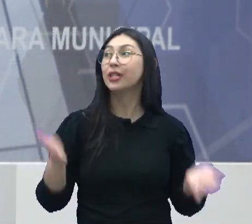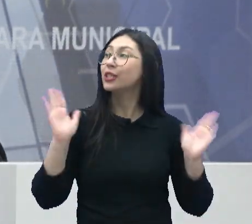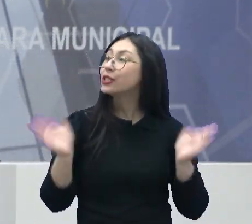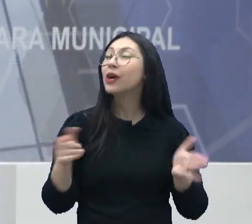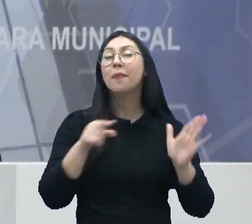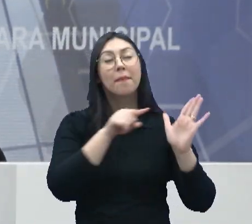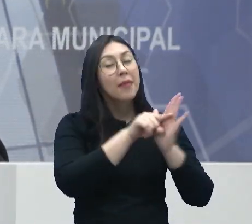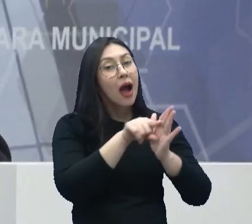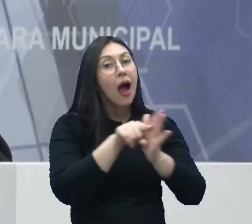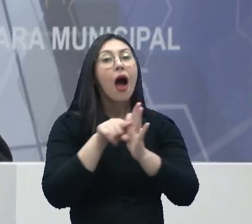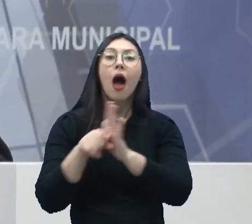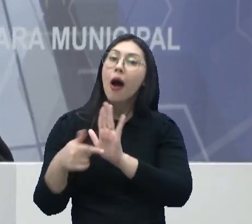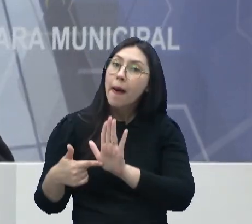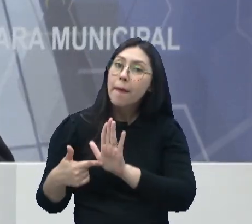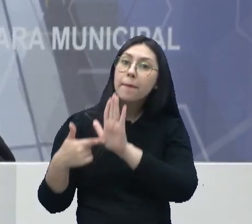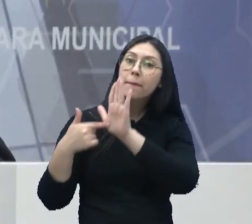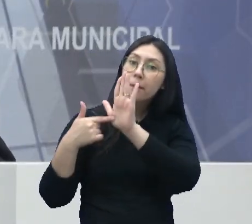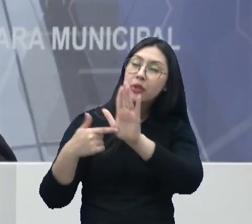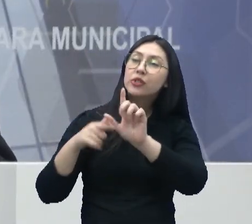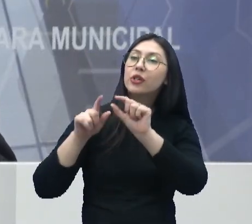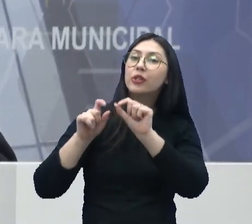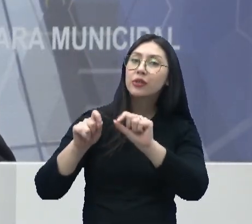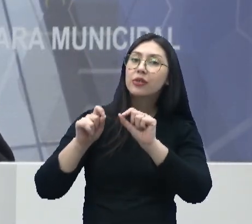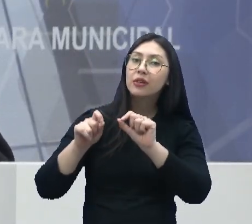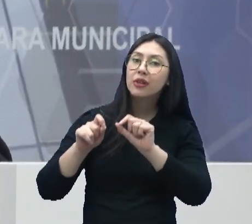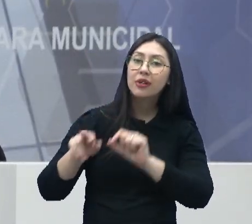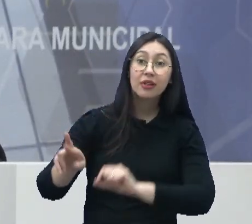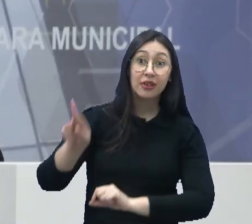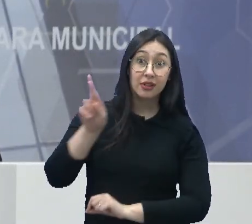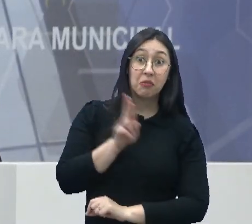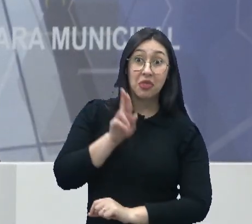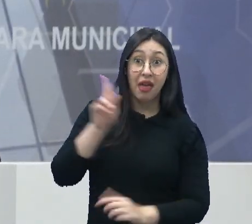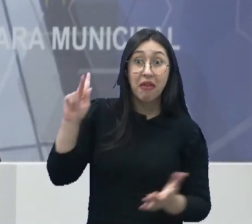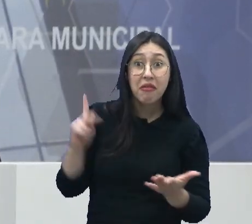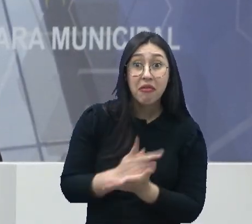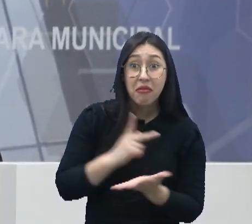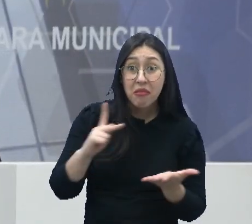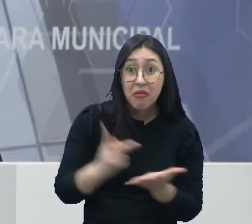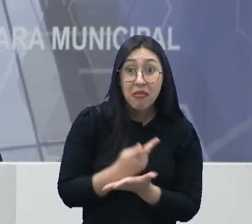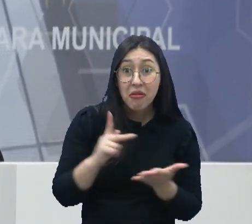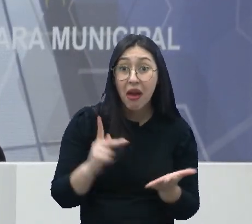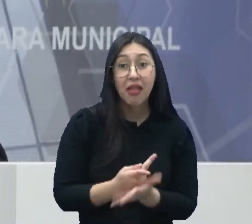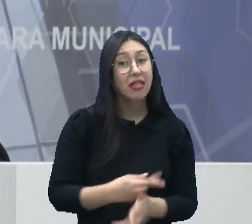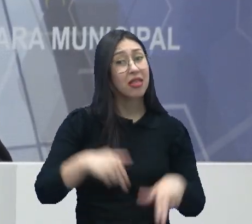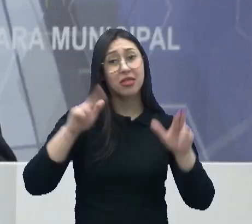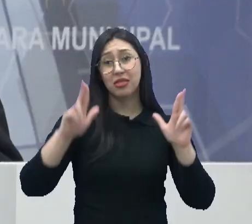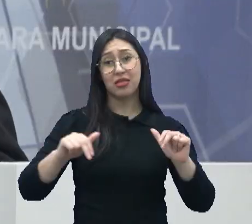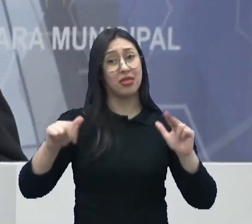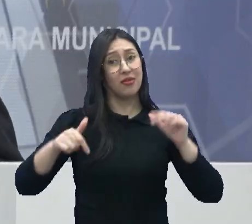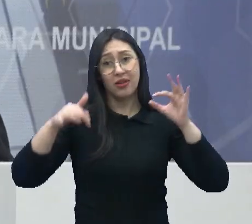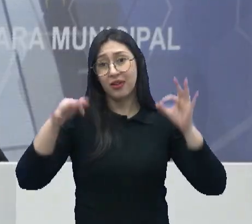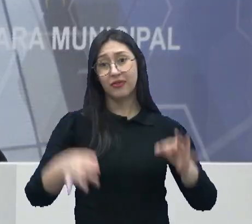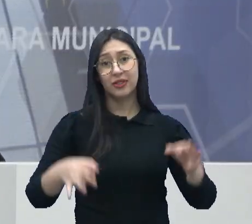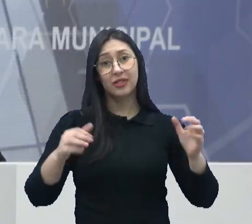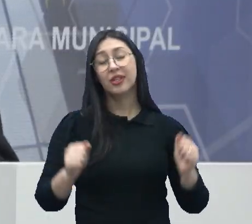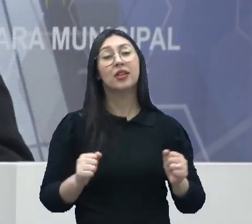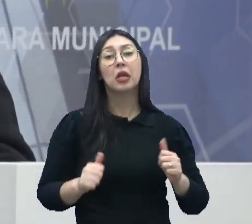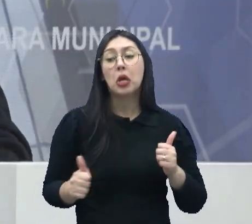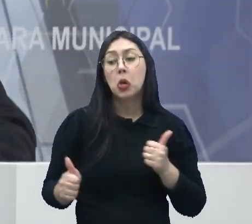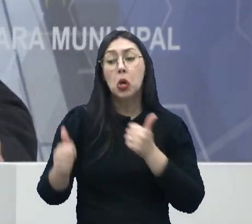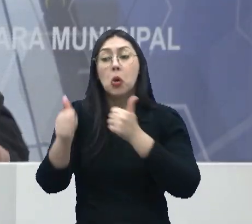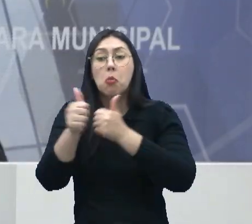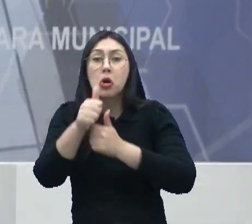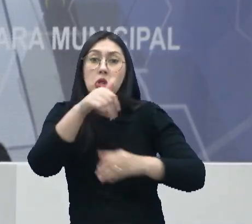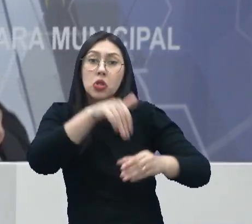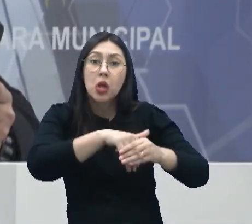as eleições que a resposta sempre foi errada, ou seja, nunca bateu o resultado. Quando vai chegando perto da eleição, eles